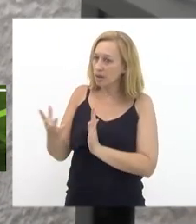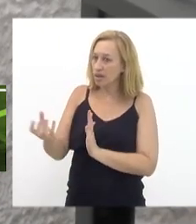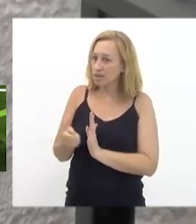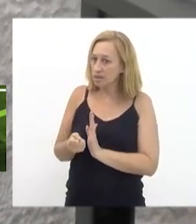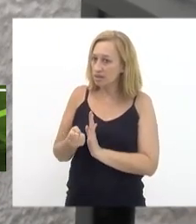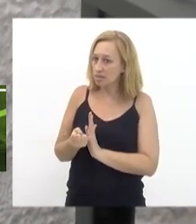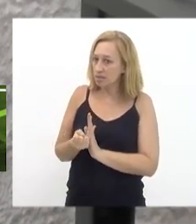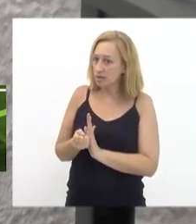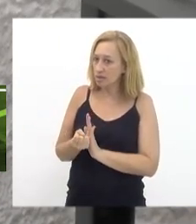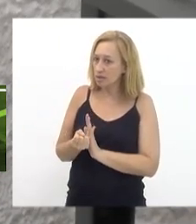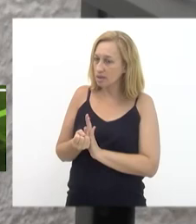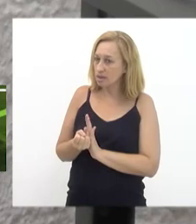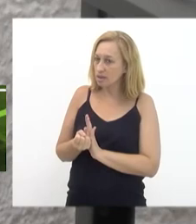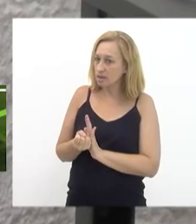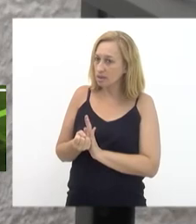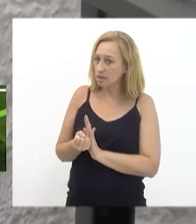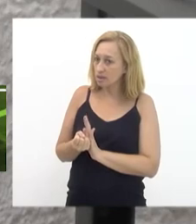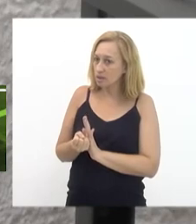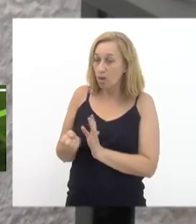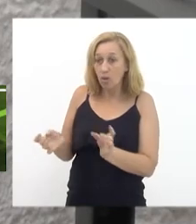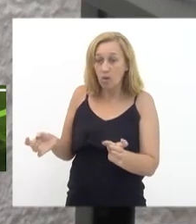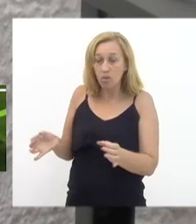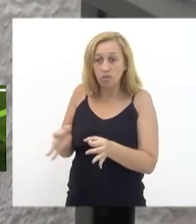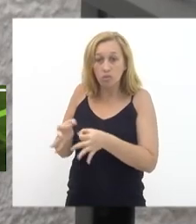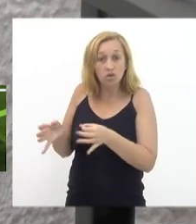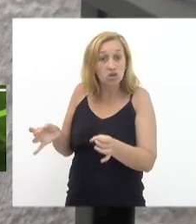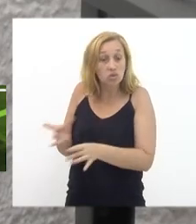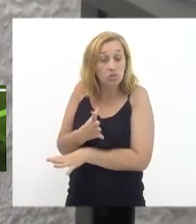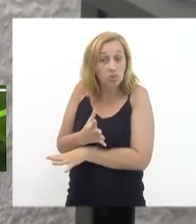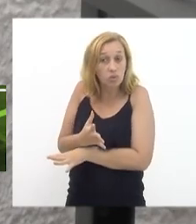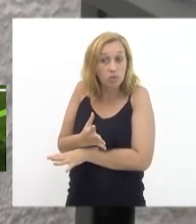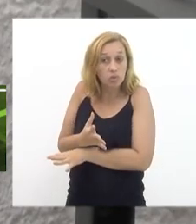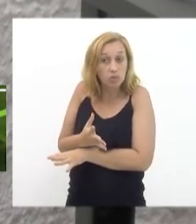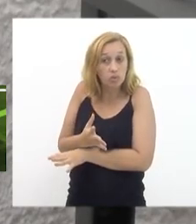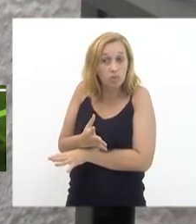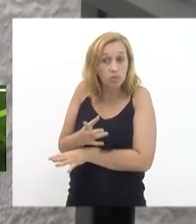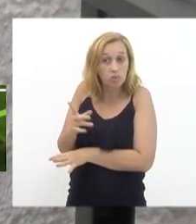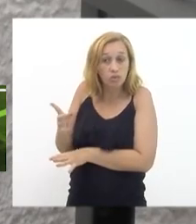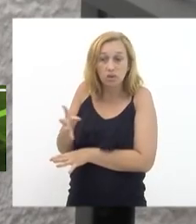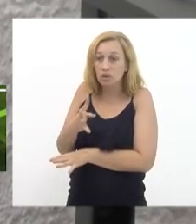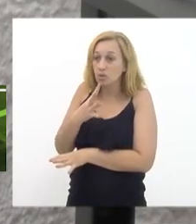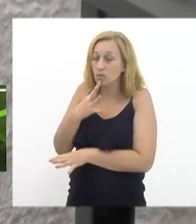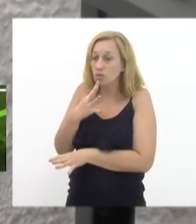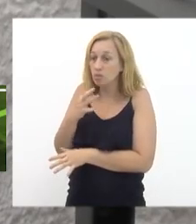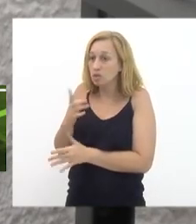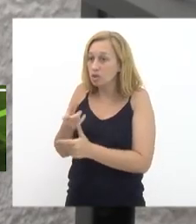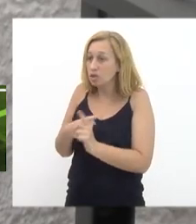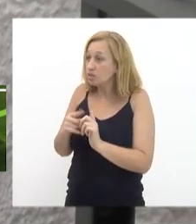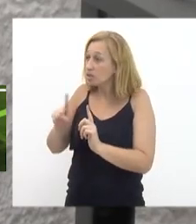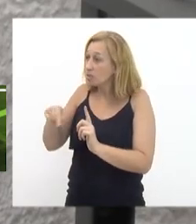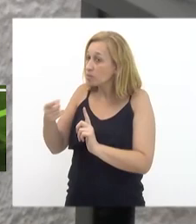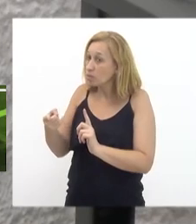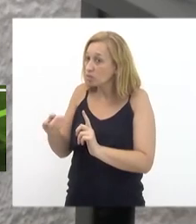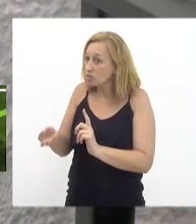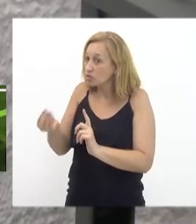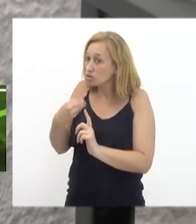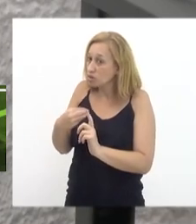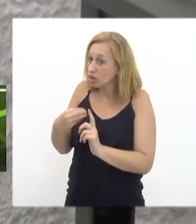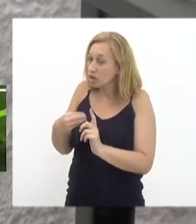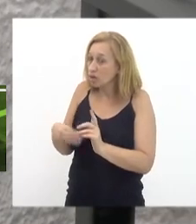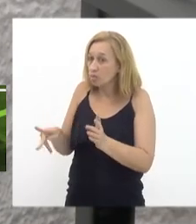entrega o projeto você vai acabar com já tem um projeto pronto você foi contratado para isso já tá com reconhecimento de dívida depois eu trago projeto